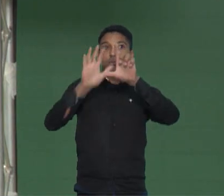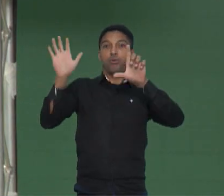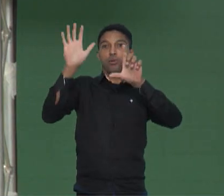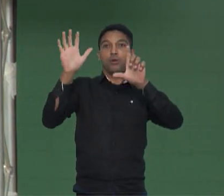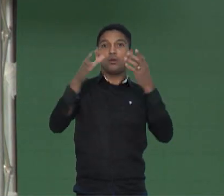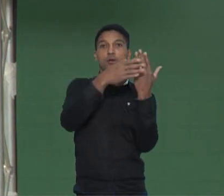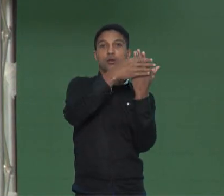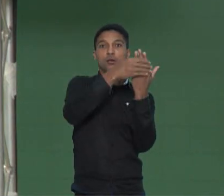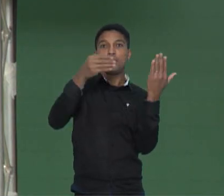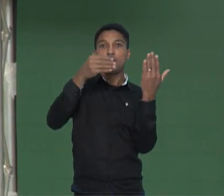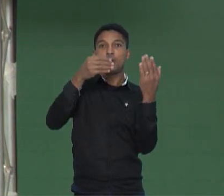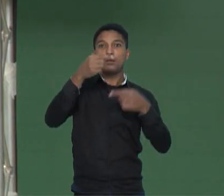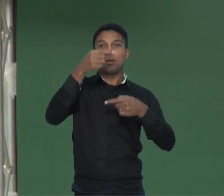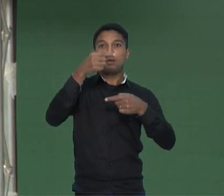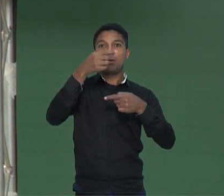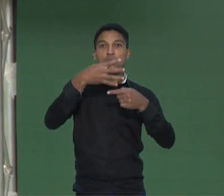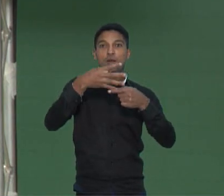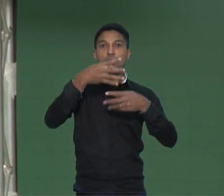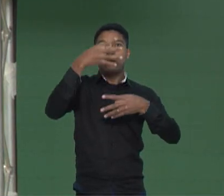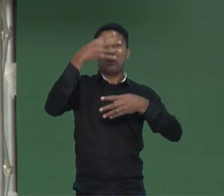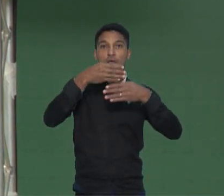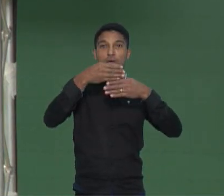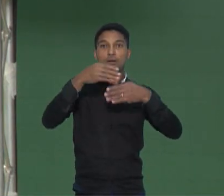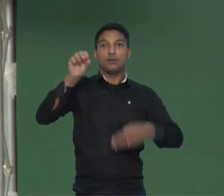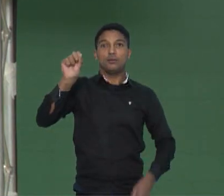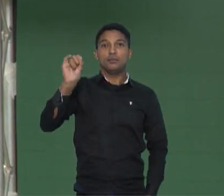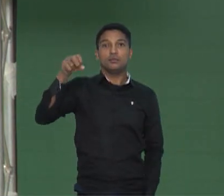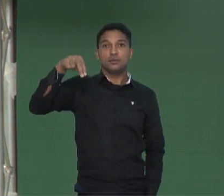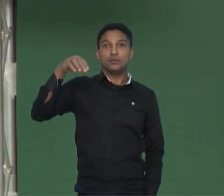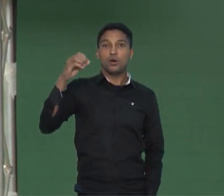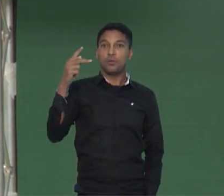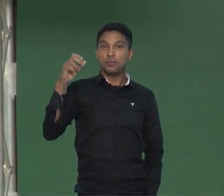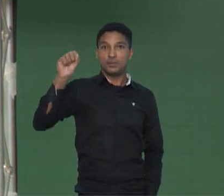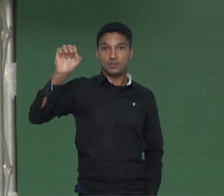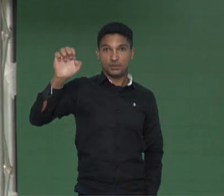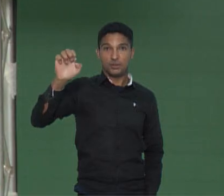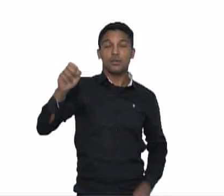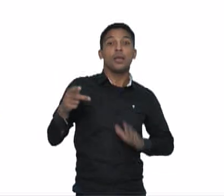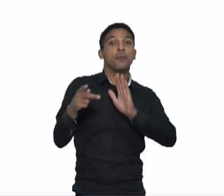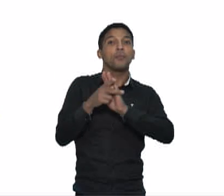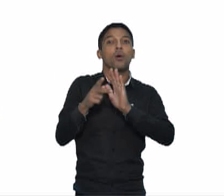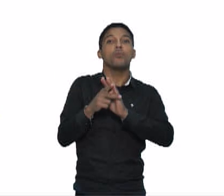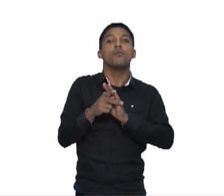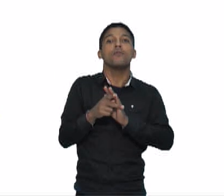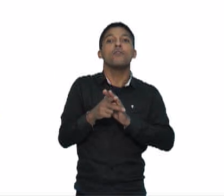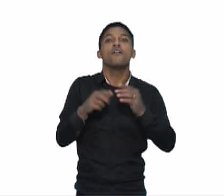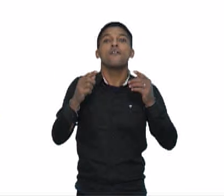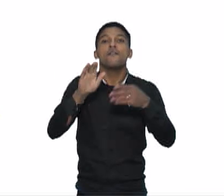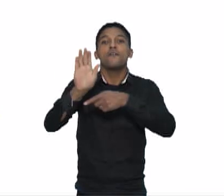sinopse? Qual a finalidade dessa sinopse que acabamos de ler? Pode responder.